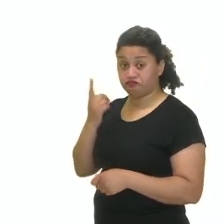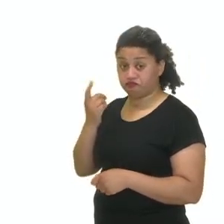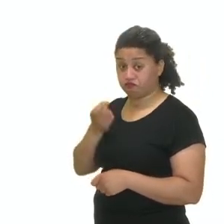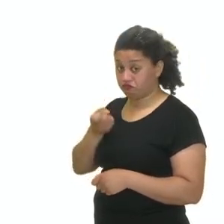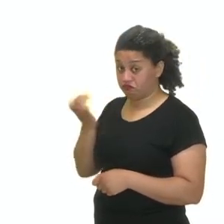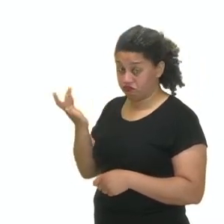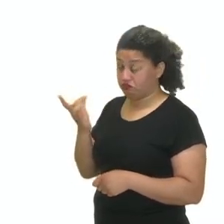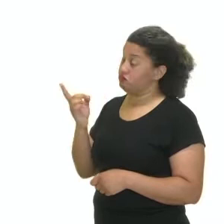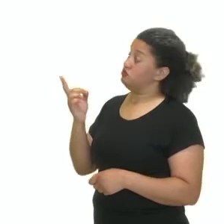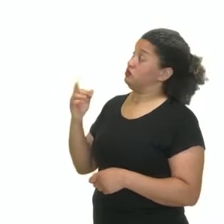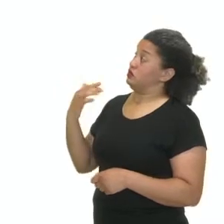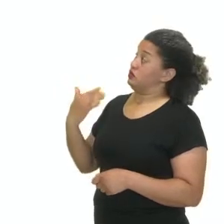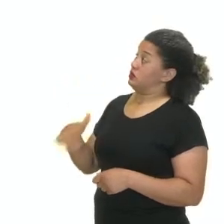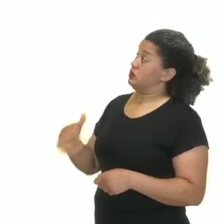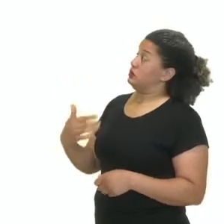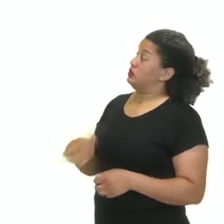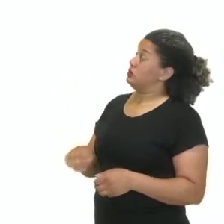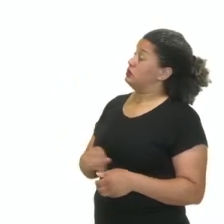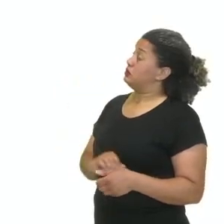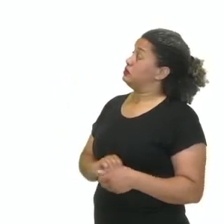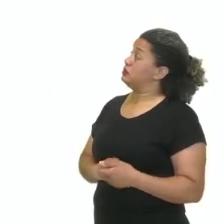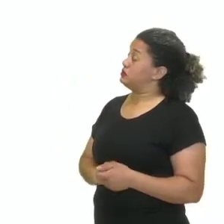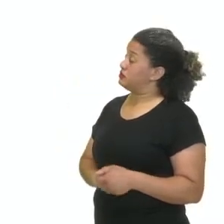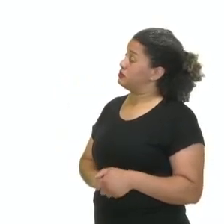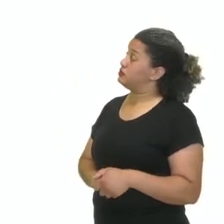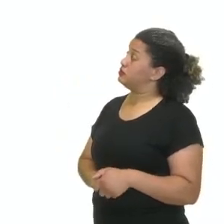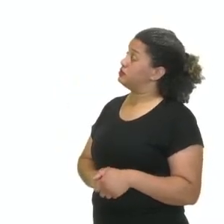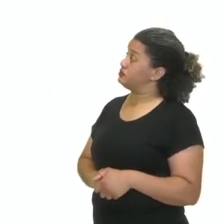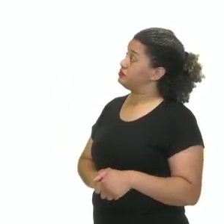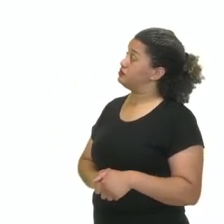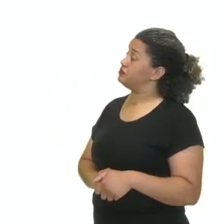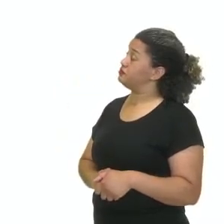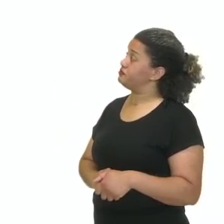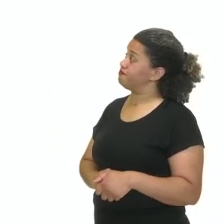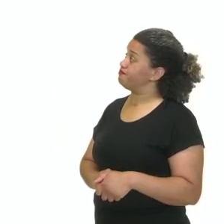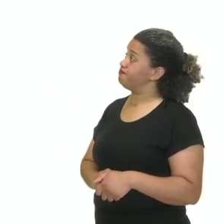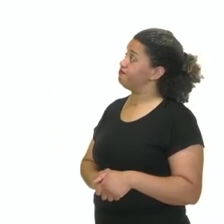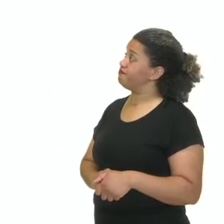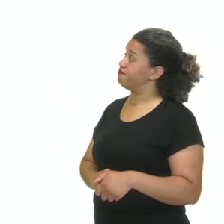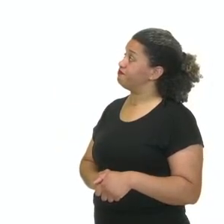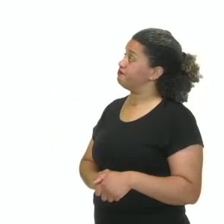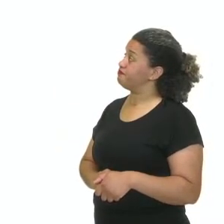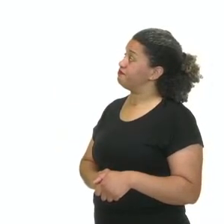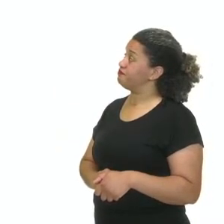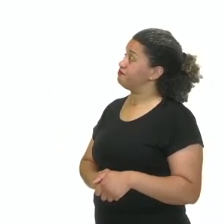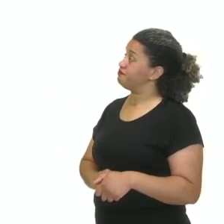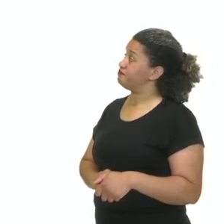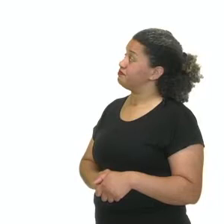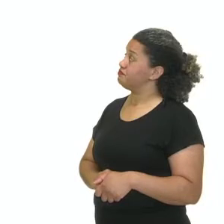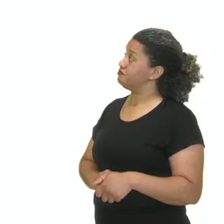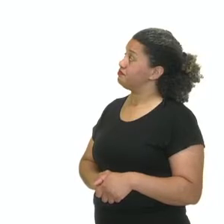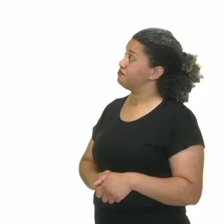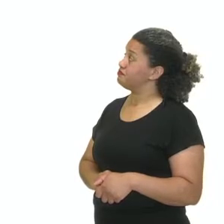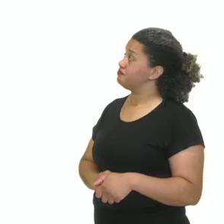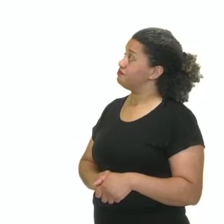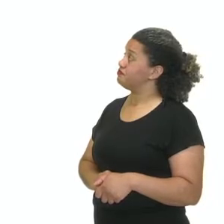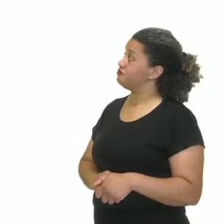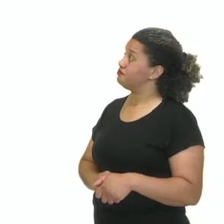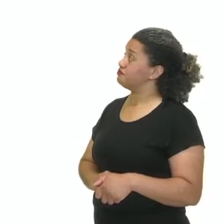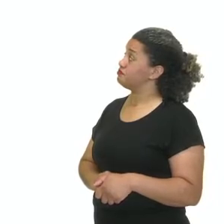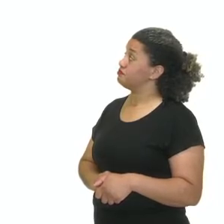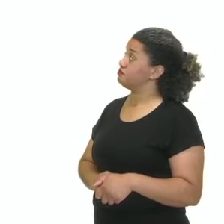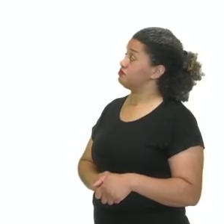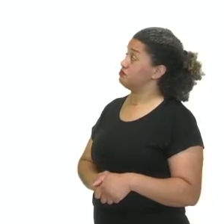de RSU, resíduos sólidos urbanos. Cerca de 51%